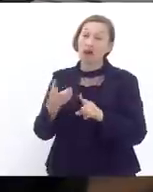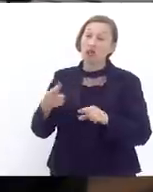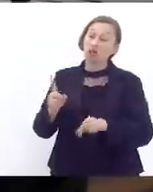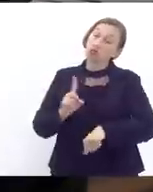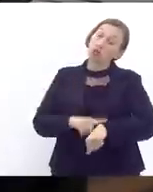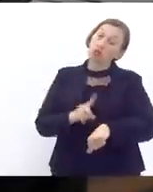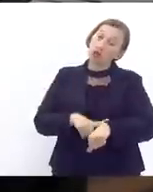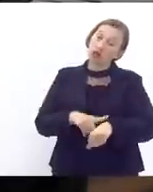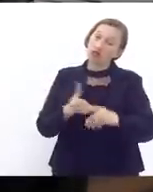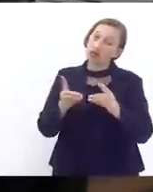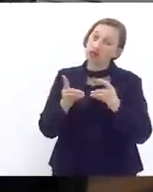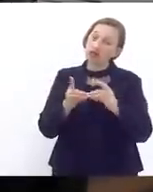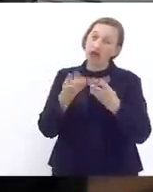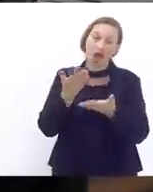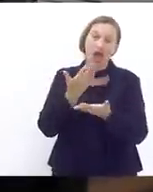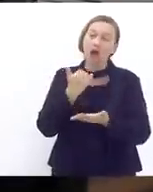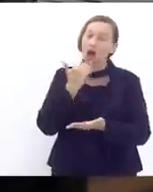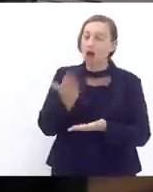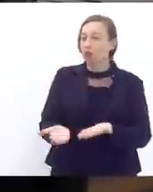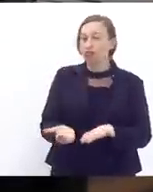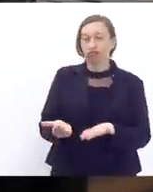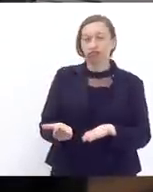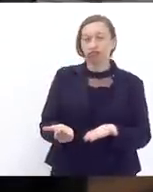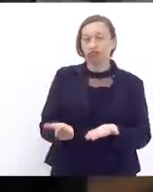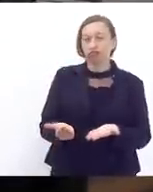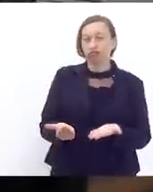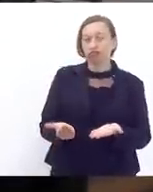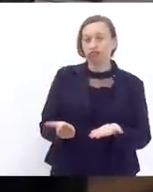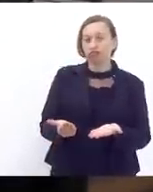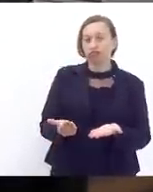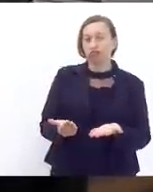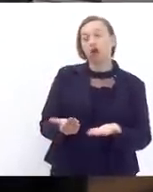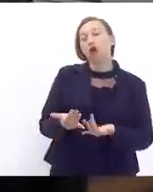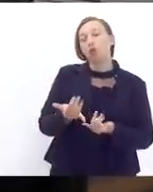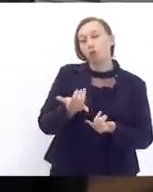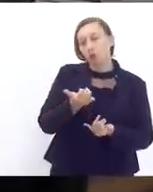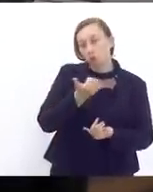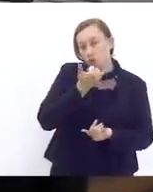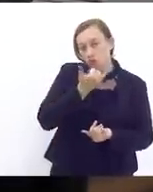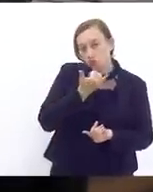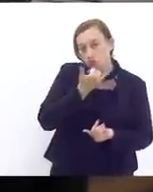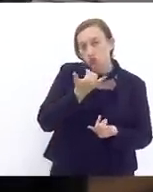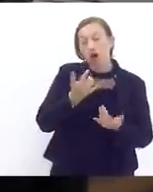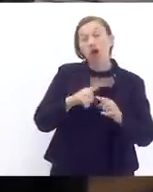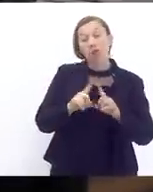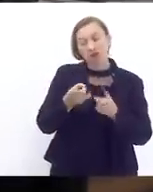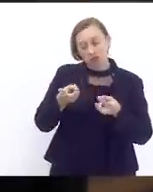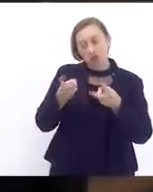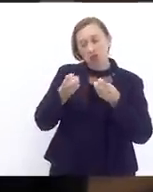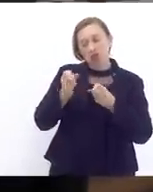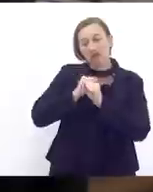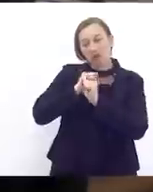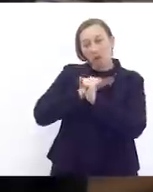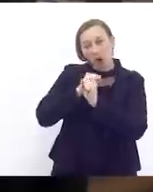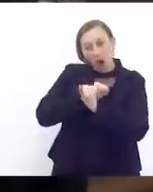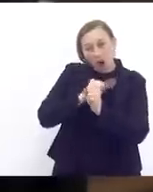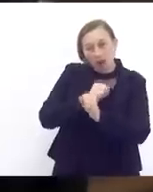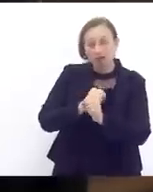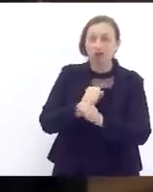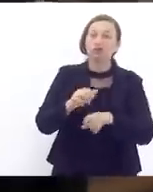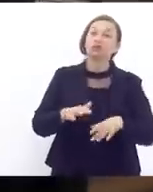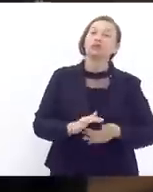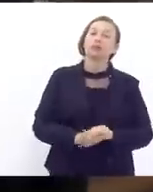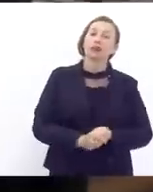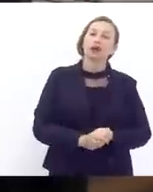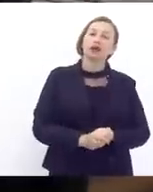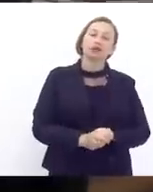da pensionista assim já acabou de atendimento com todo respeito a gente verifica isso anos e anos e